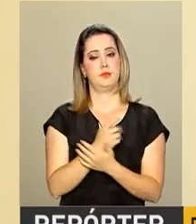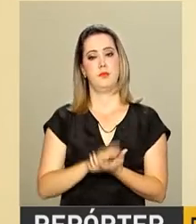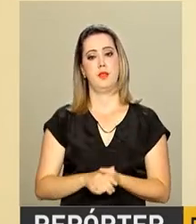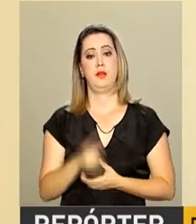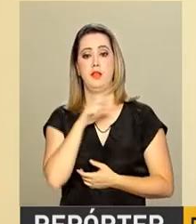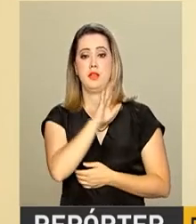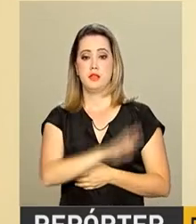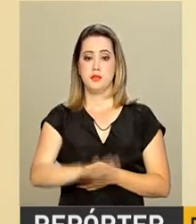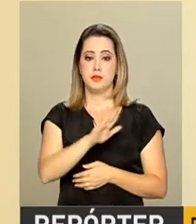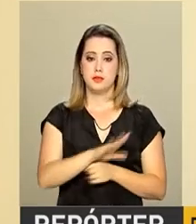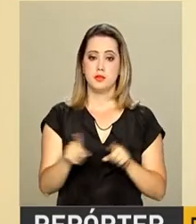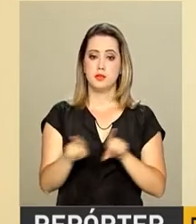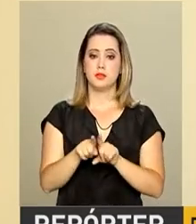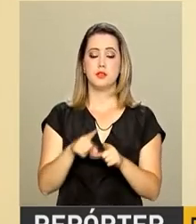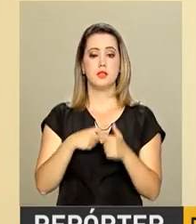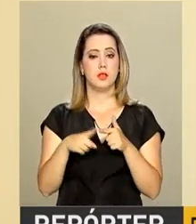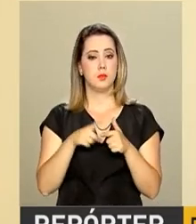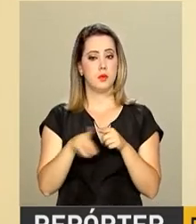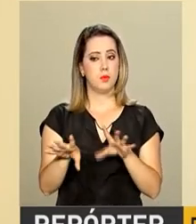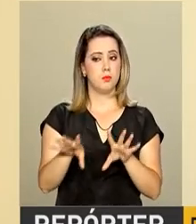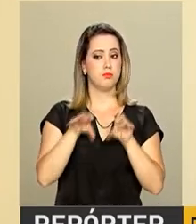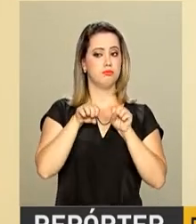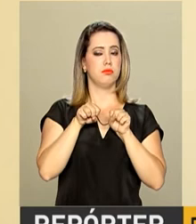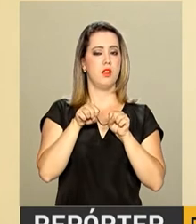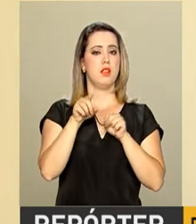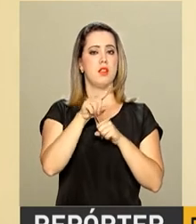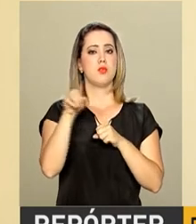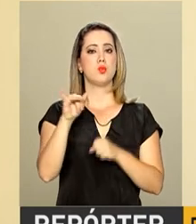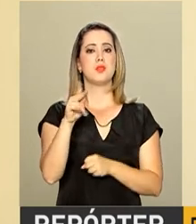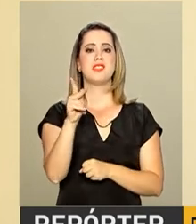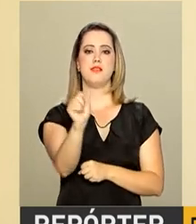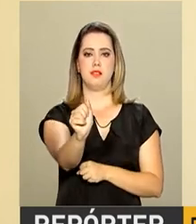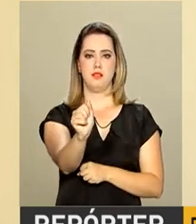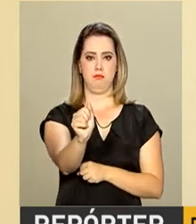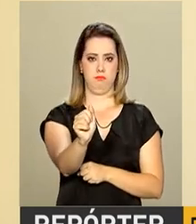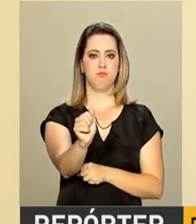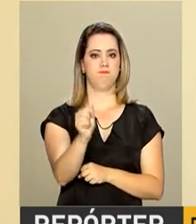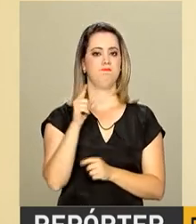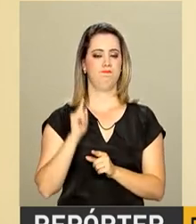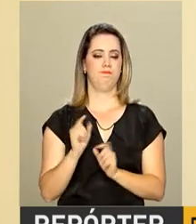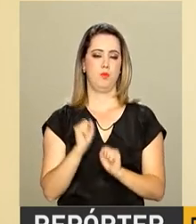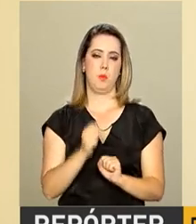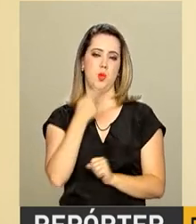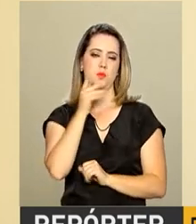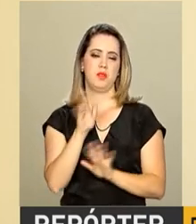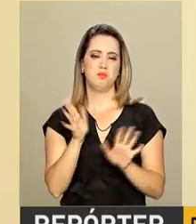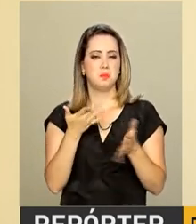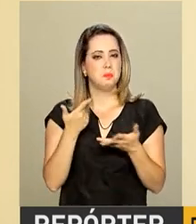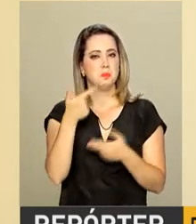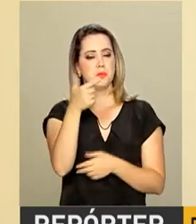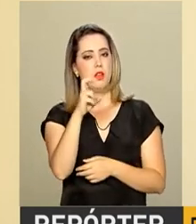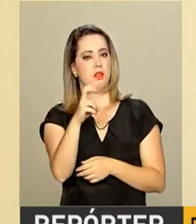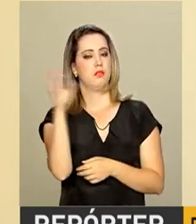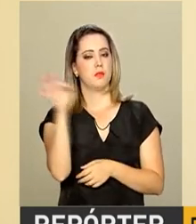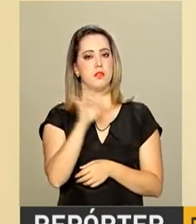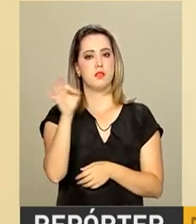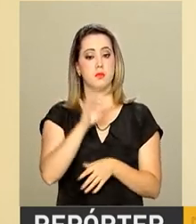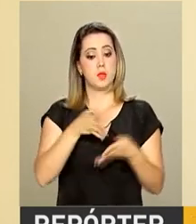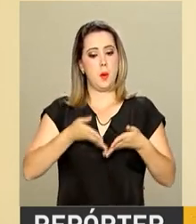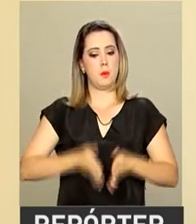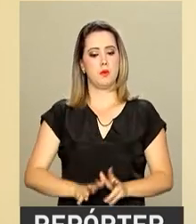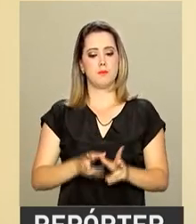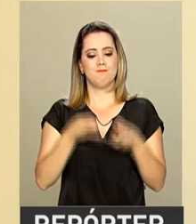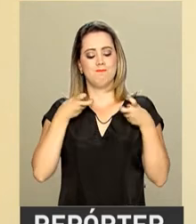com a síndrome do vírus, do Zika vírus, a gente pode dizer que 20 a 25% ao